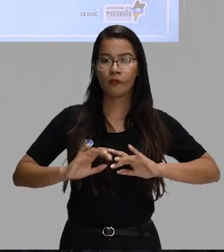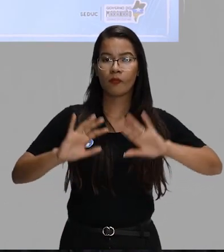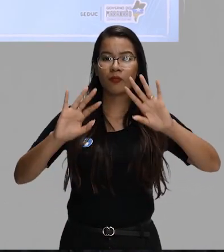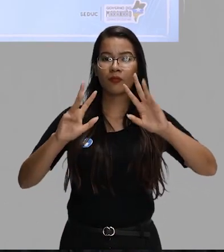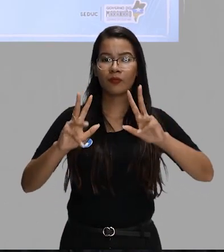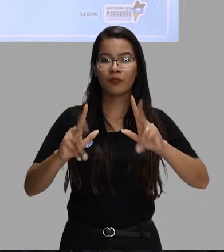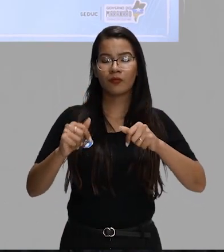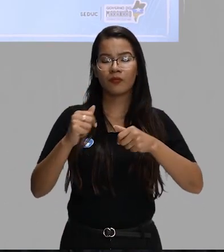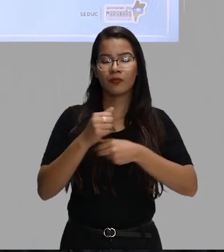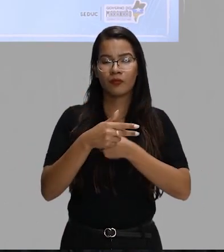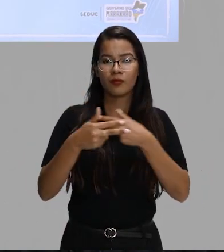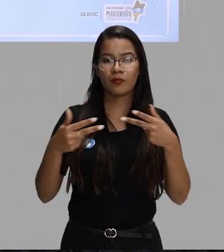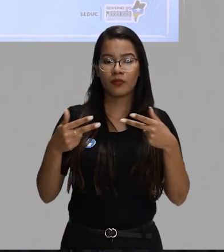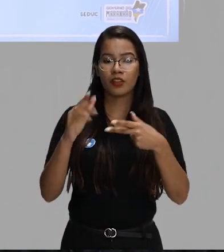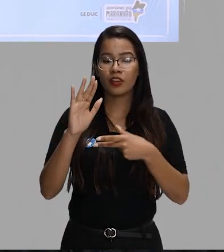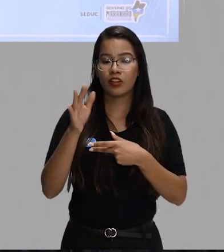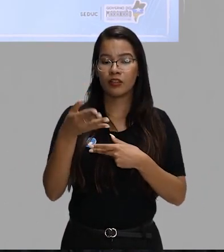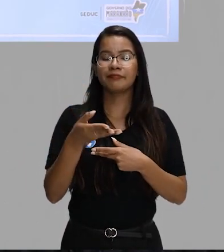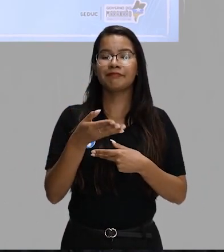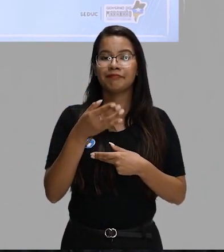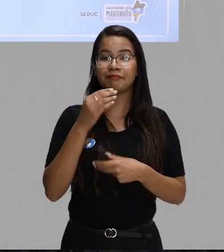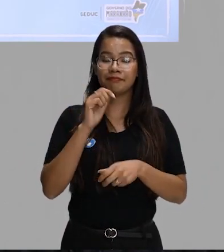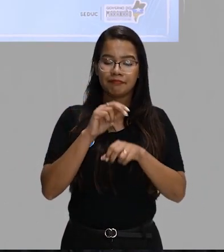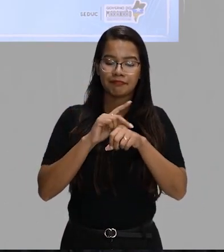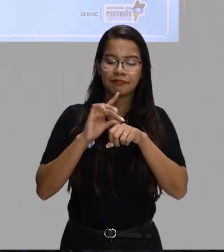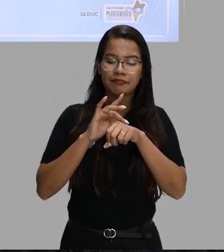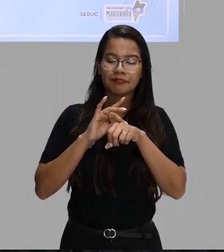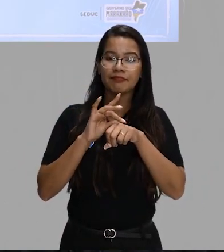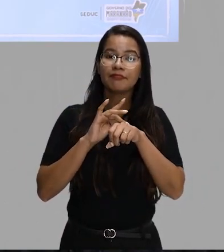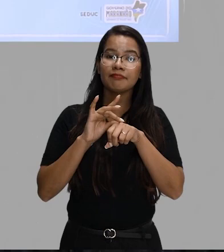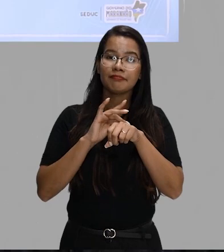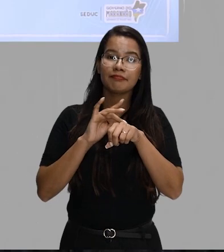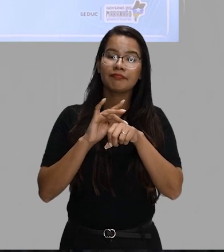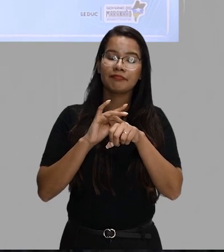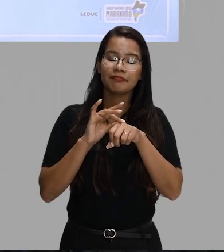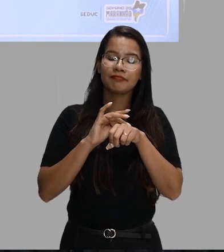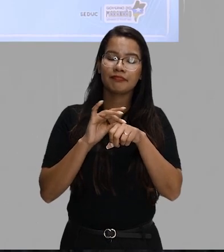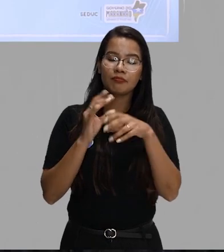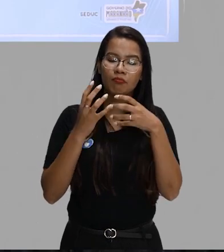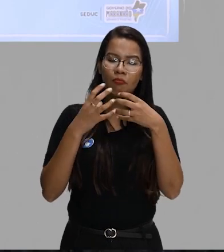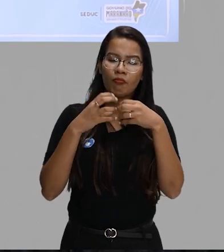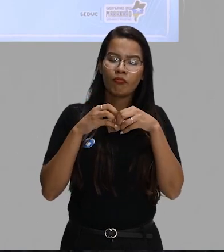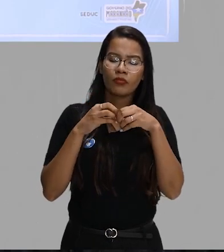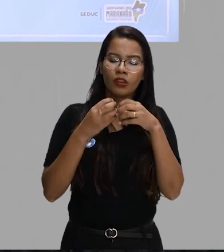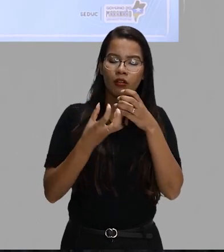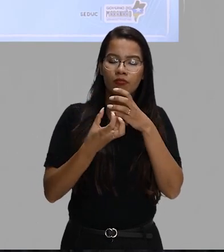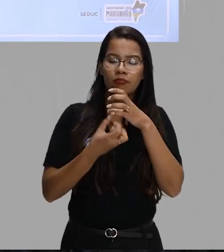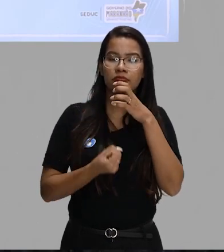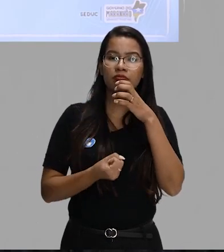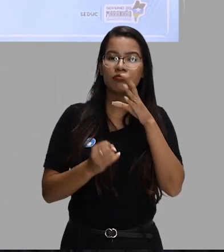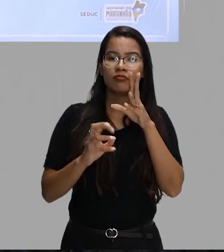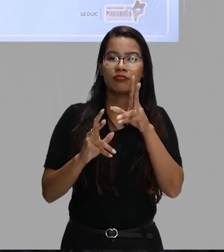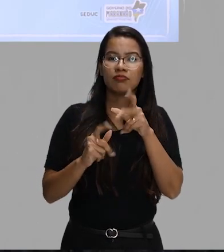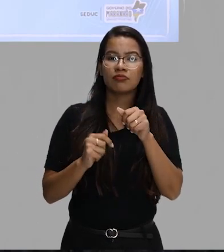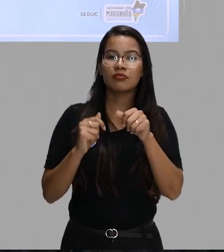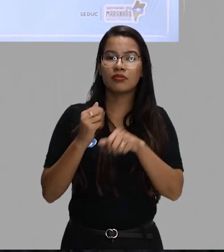cores e o corpo negro, né, o corpo preto, a cor preta fosca, ela absorve todas as